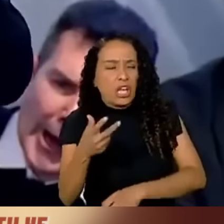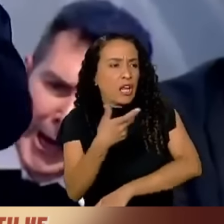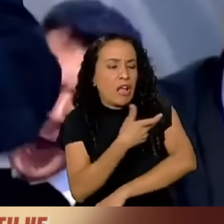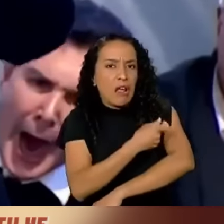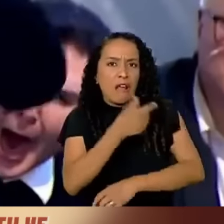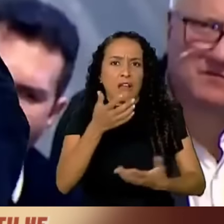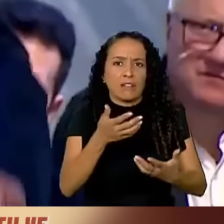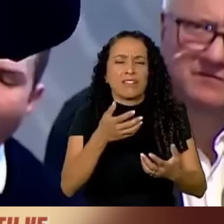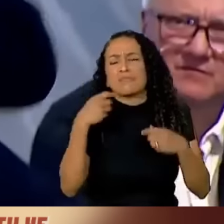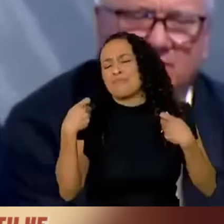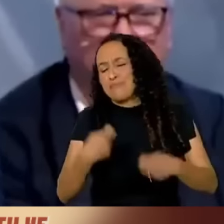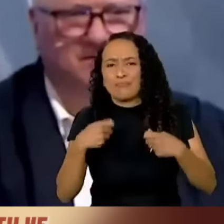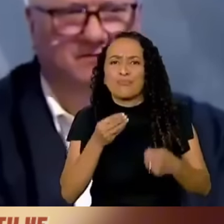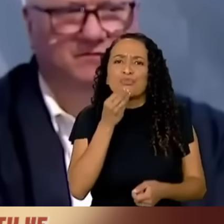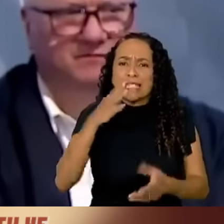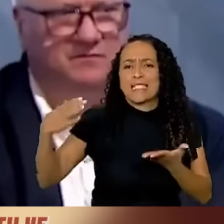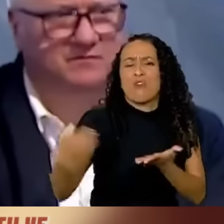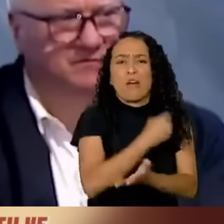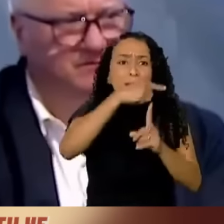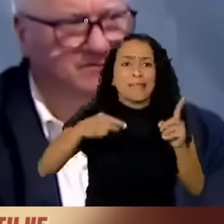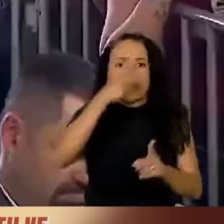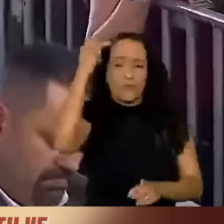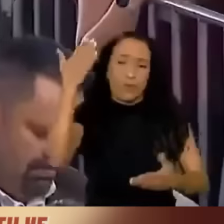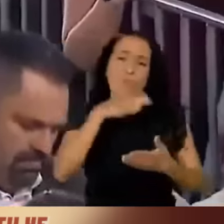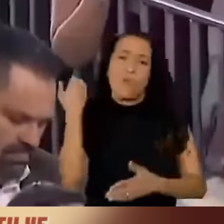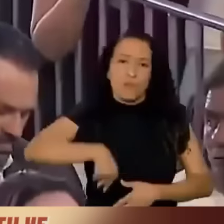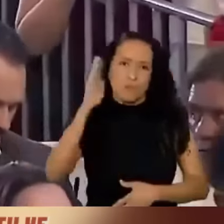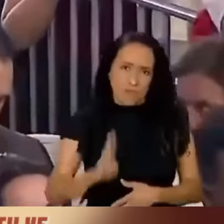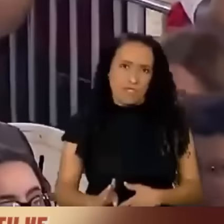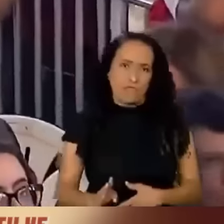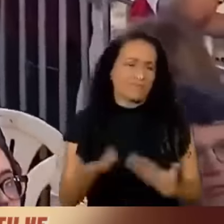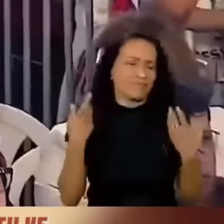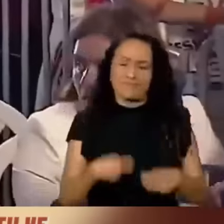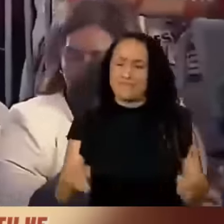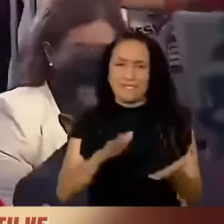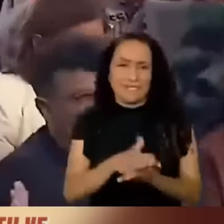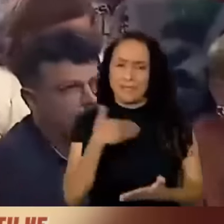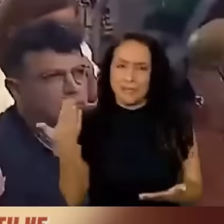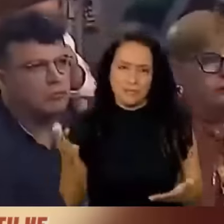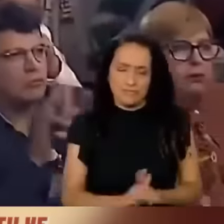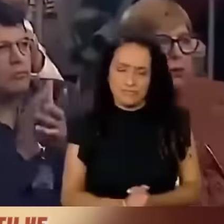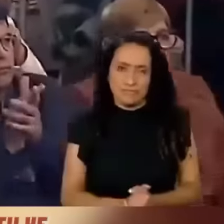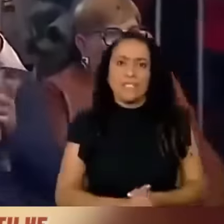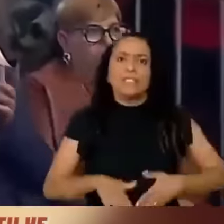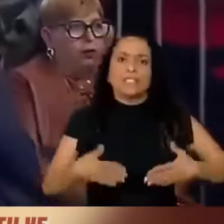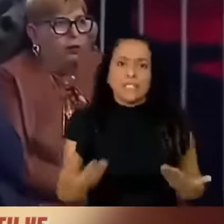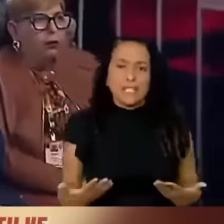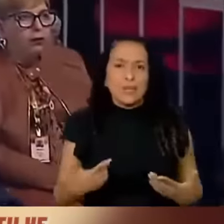menos metade das pessoas que morreram neste país, sabe, sem necessidade de medicina. Então,